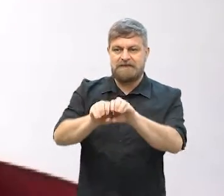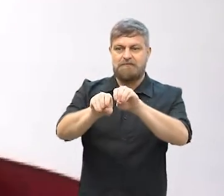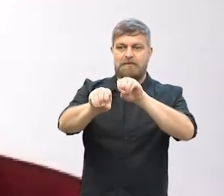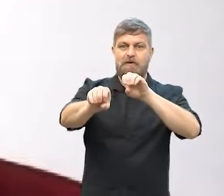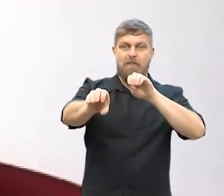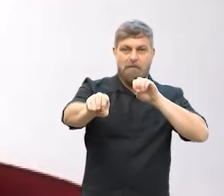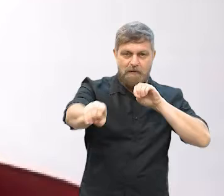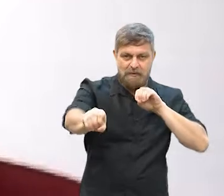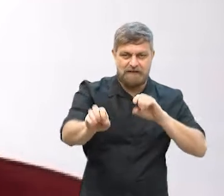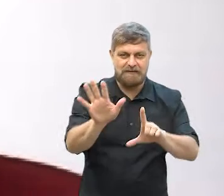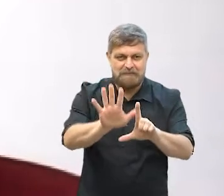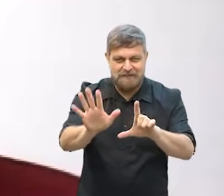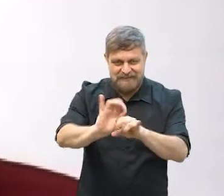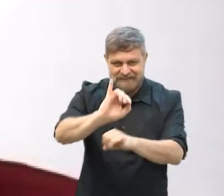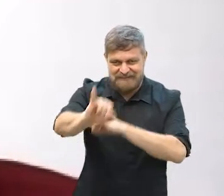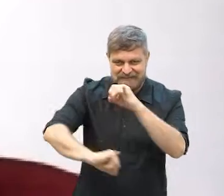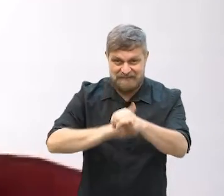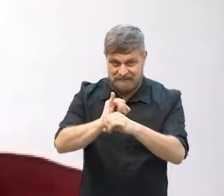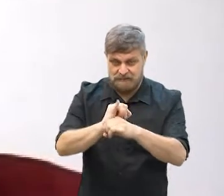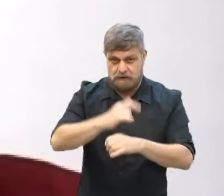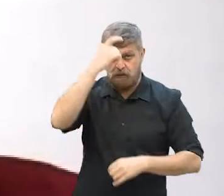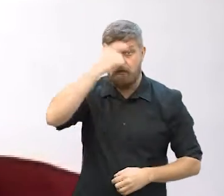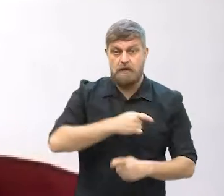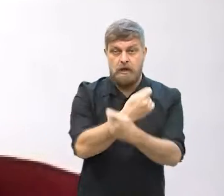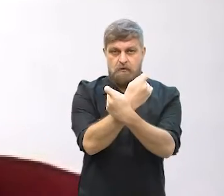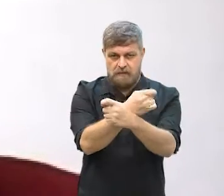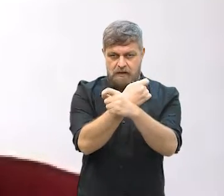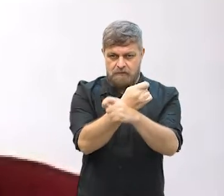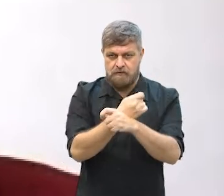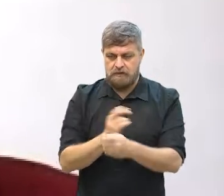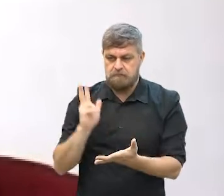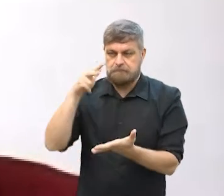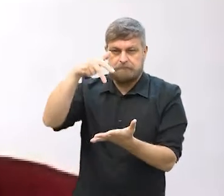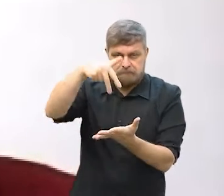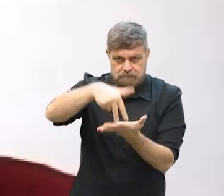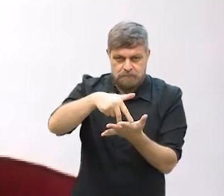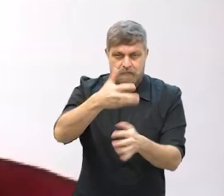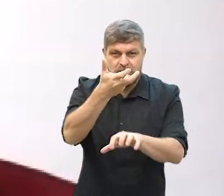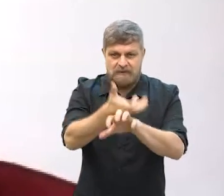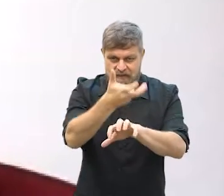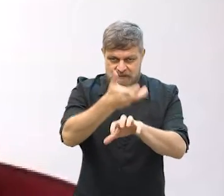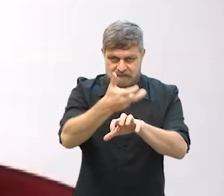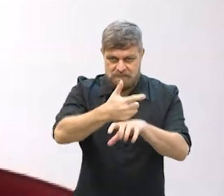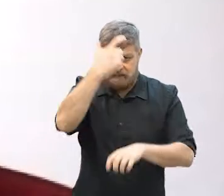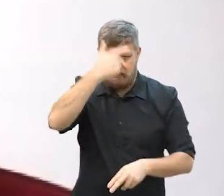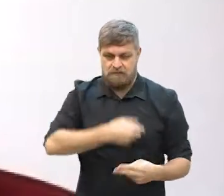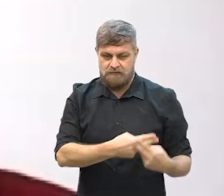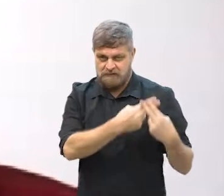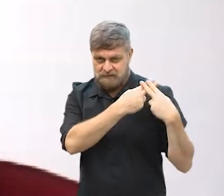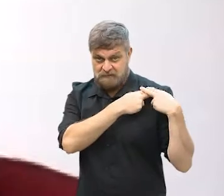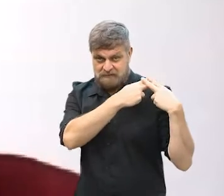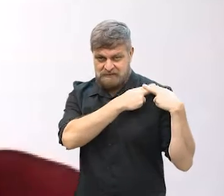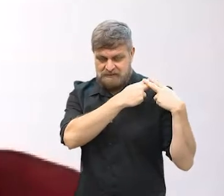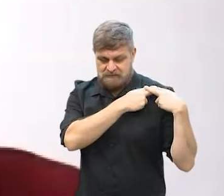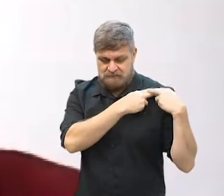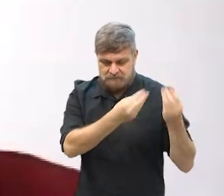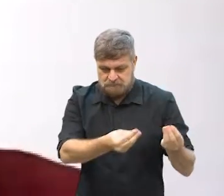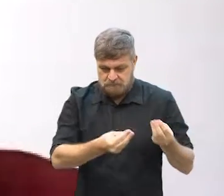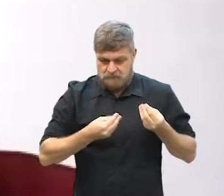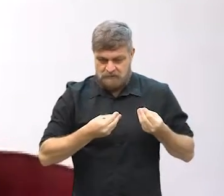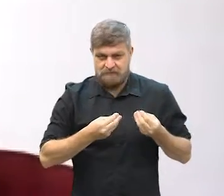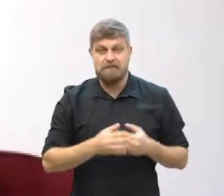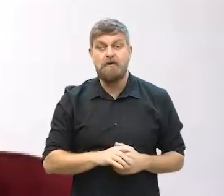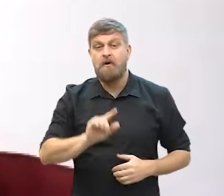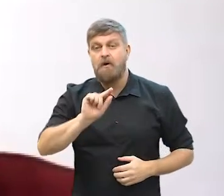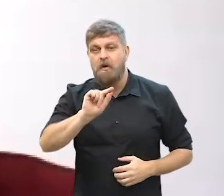remoto. Quando eu entrei na PUC, uma das disciplinas com as quais eu fui agraciado, né, uma das disciplinas atribuídas a